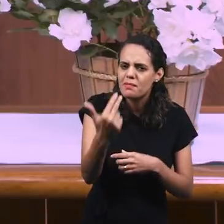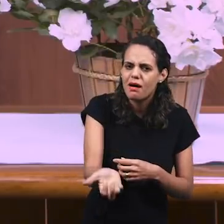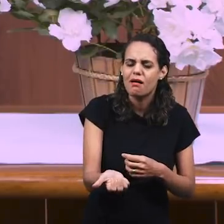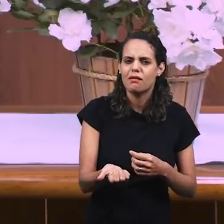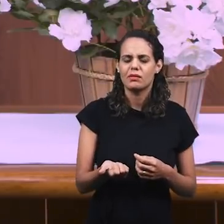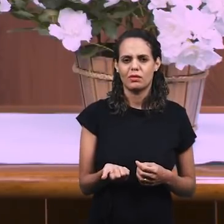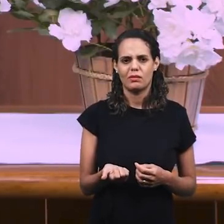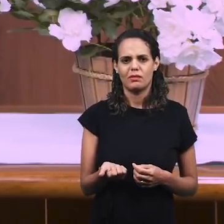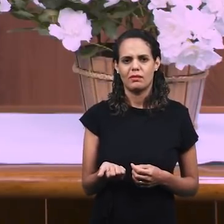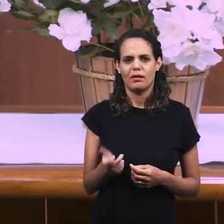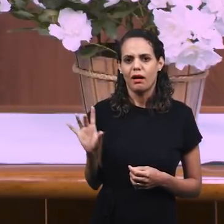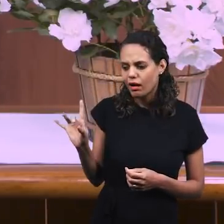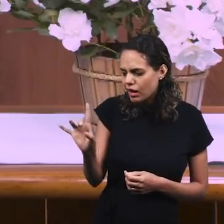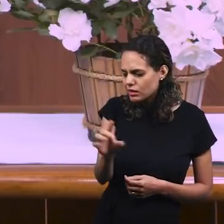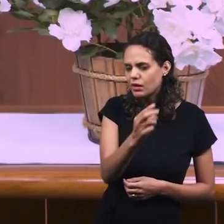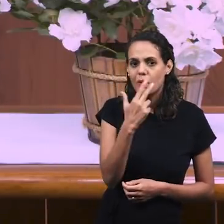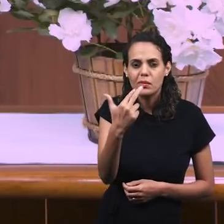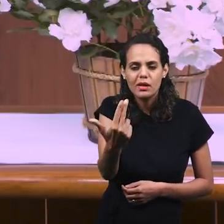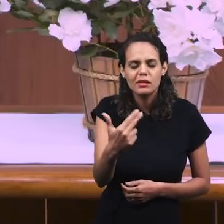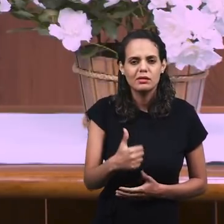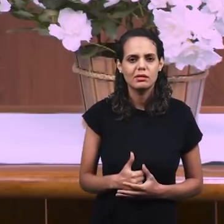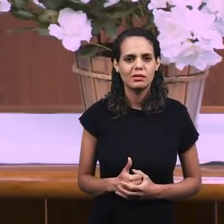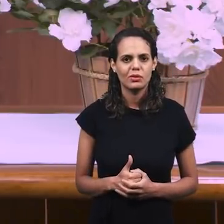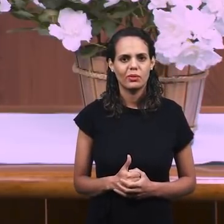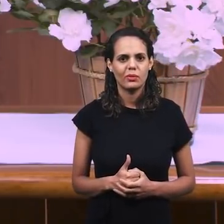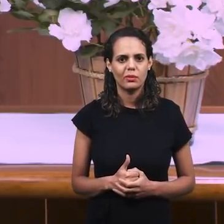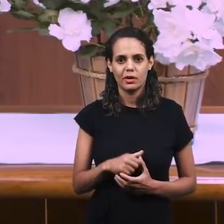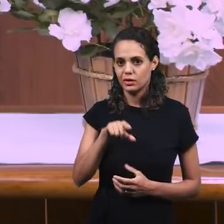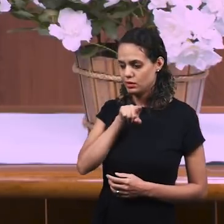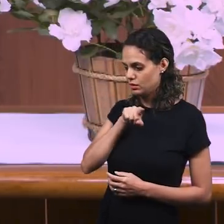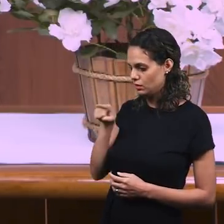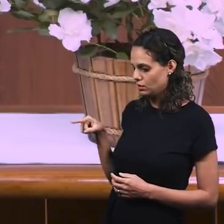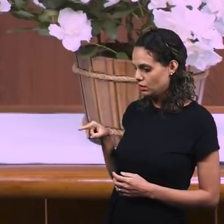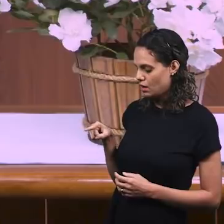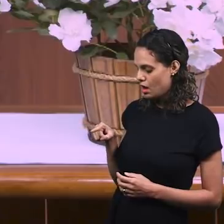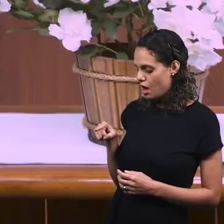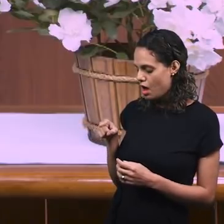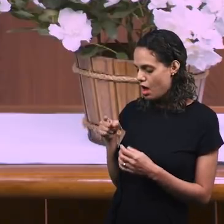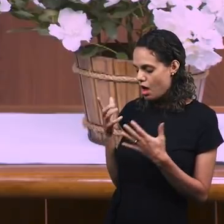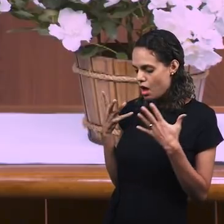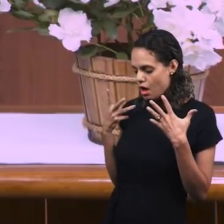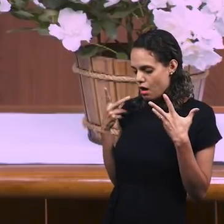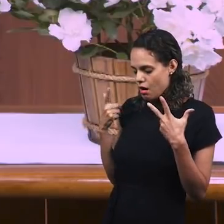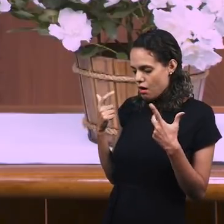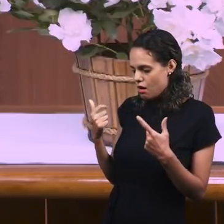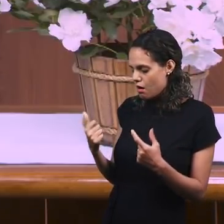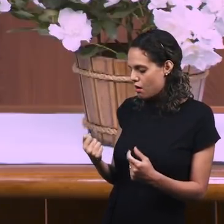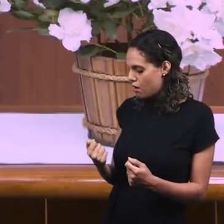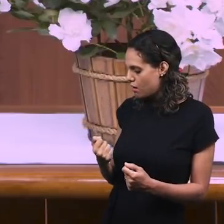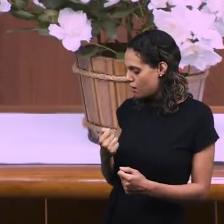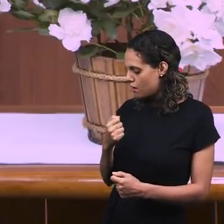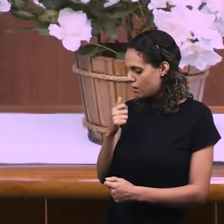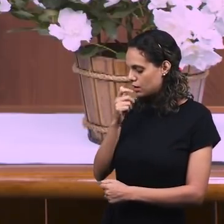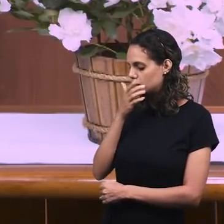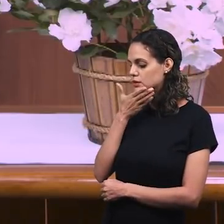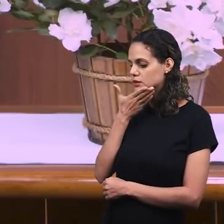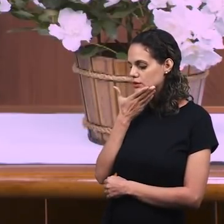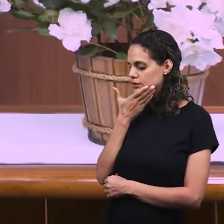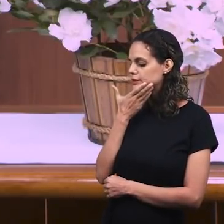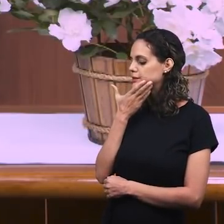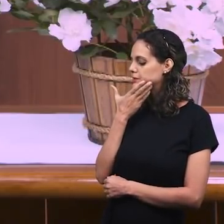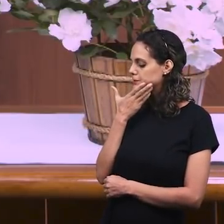que era em aramaico, cada um ouvindo a sua língua. Então, como eles estavam? Eles estavam maravilhados, suspensos.